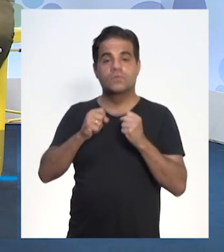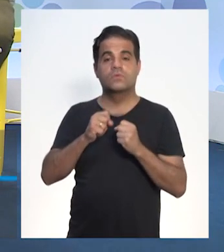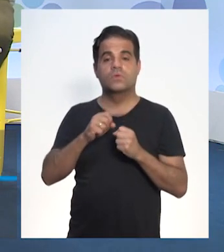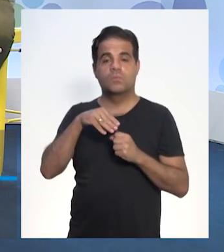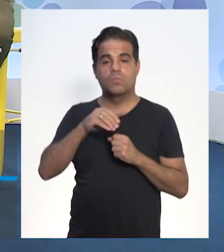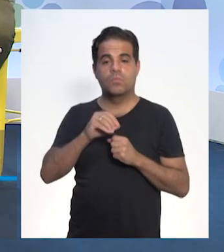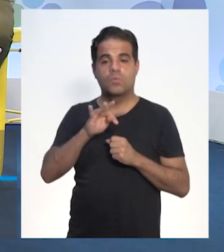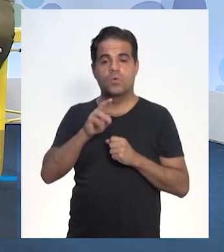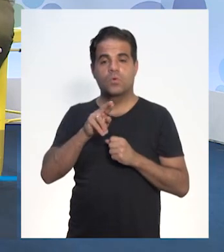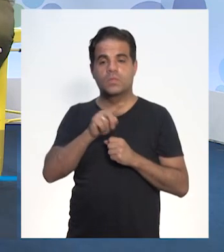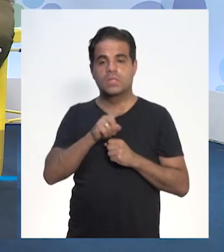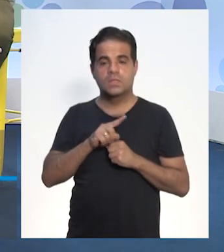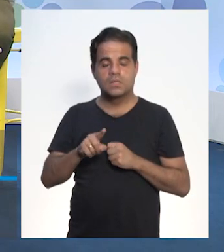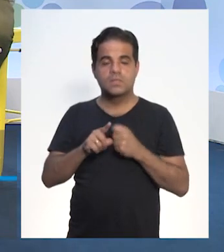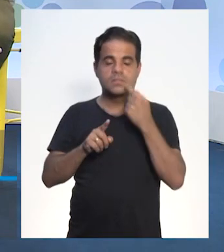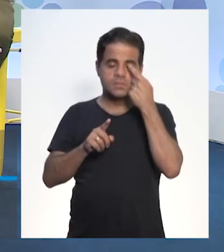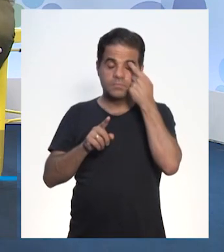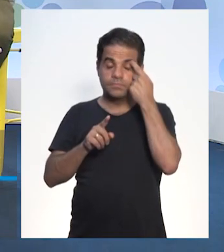eletromotriz.